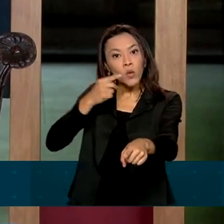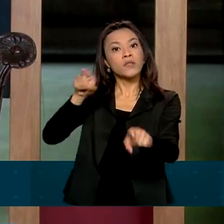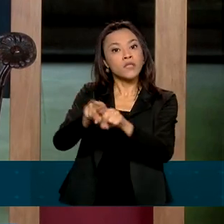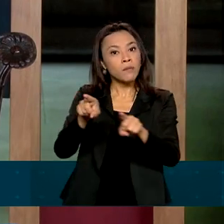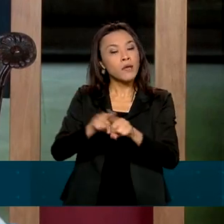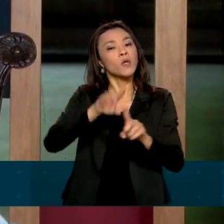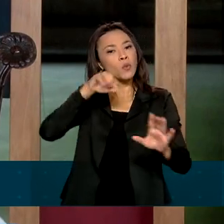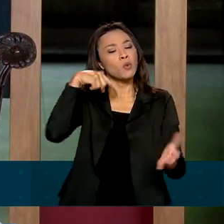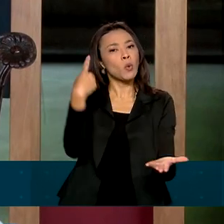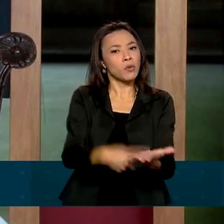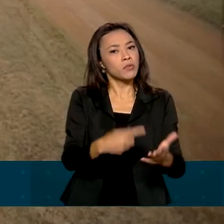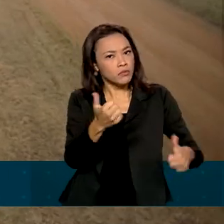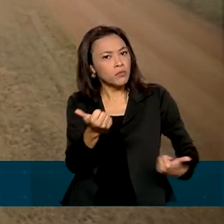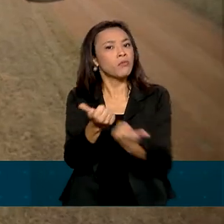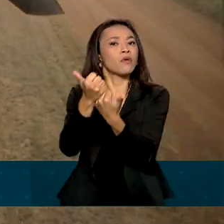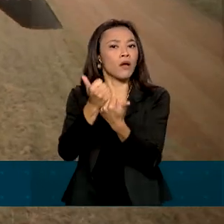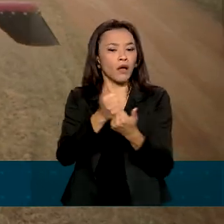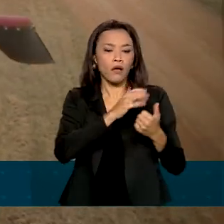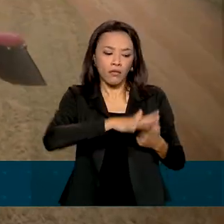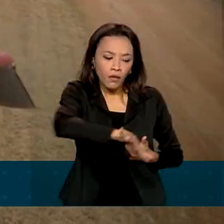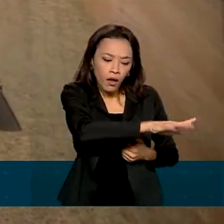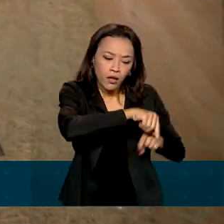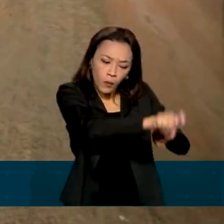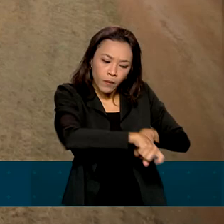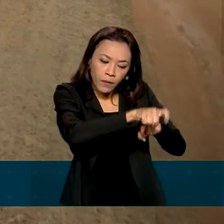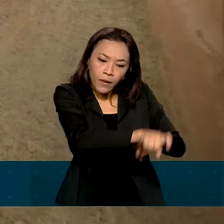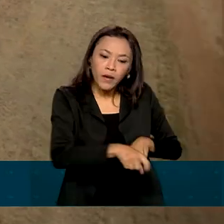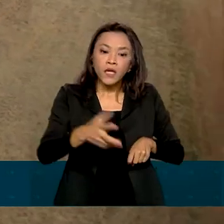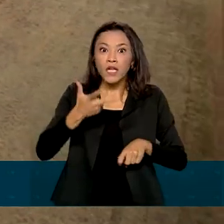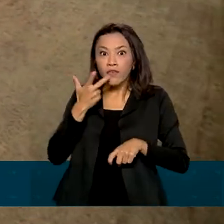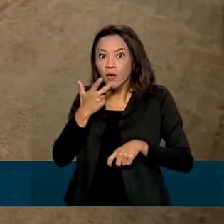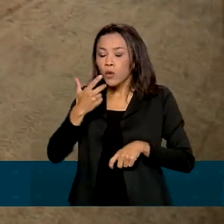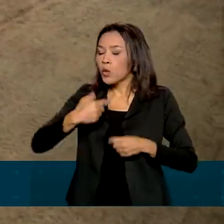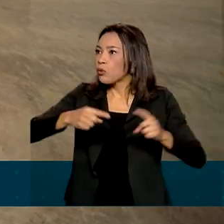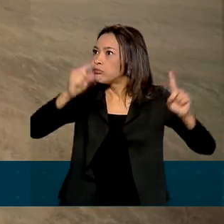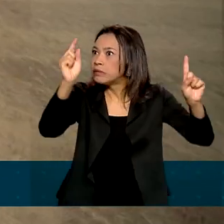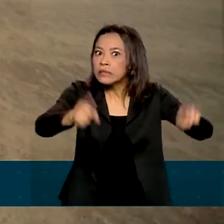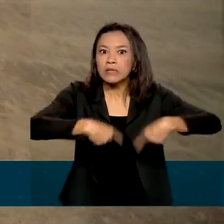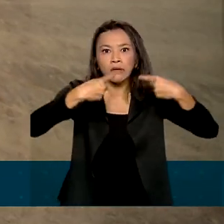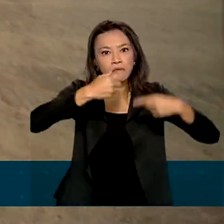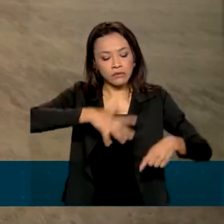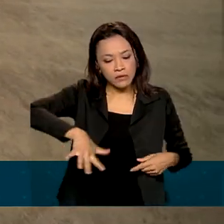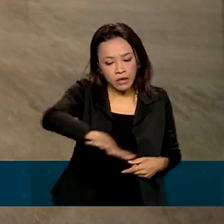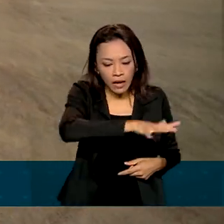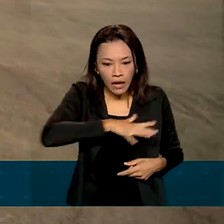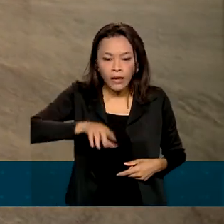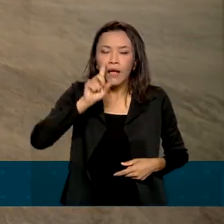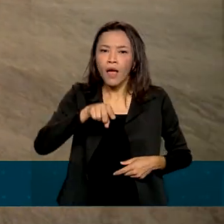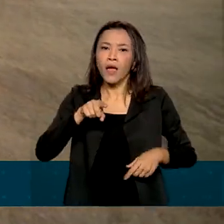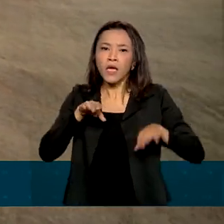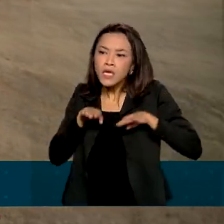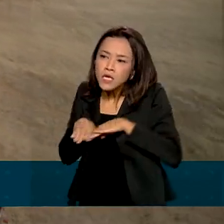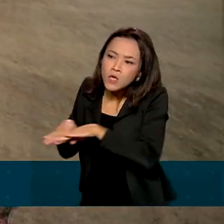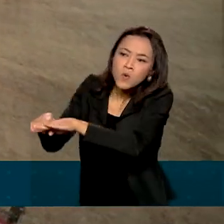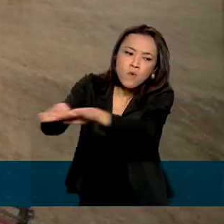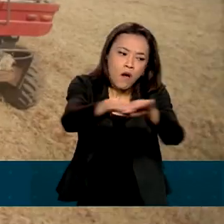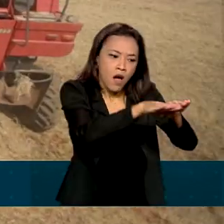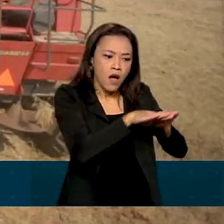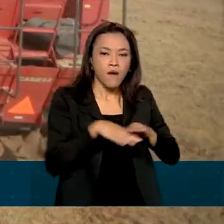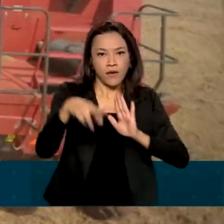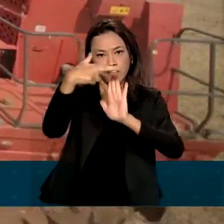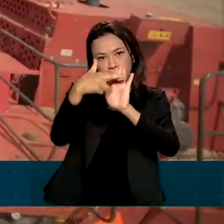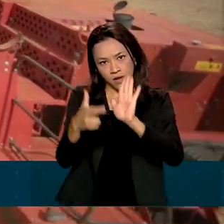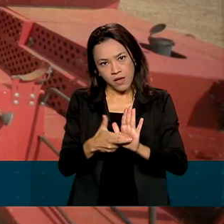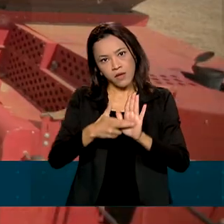agropecuária na agenda climática e destacou que o maior desafio do setor é universalizar o uso de tecnologias